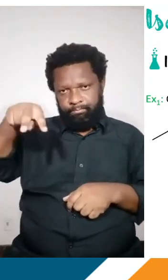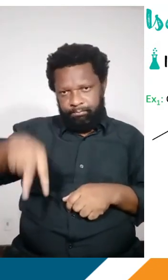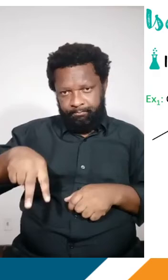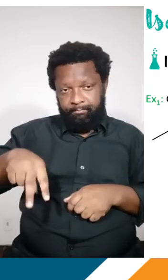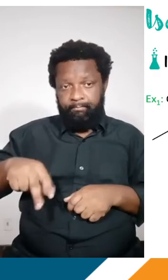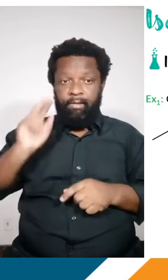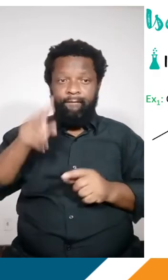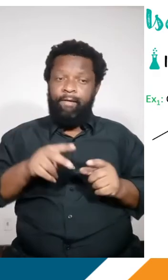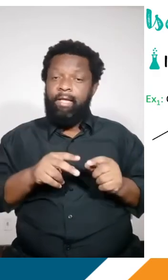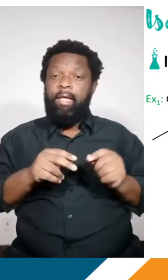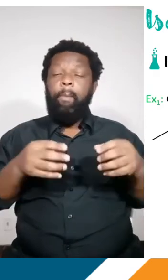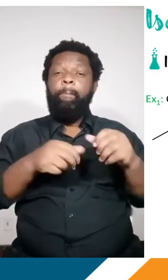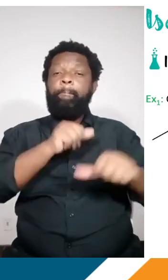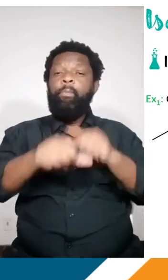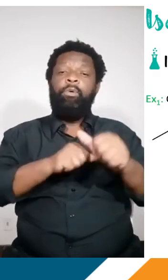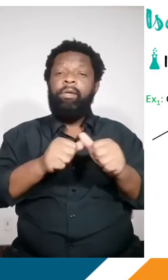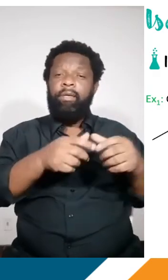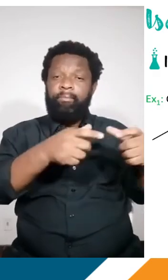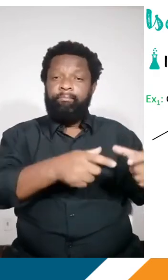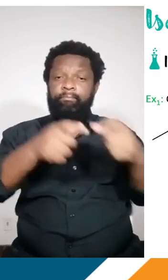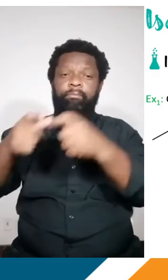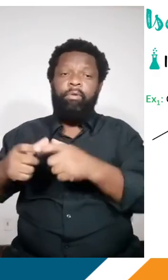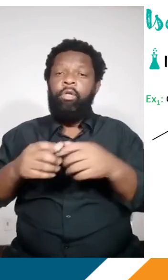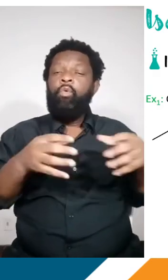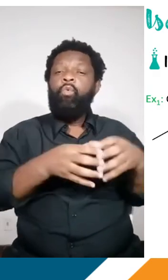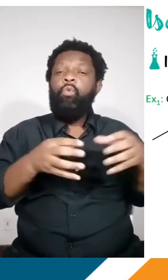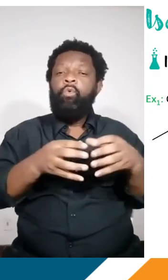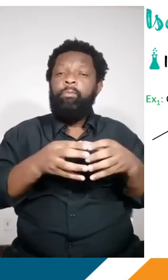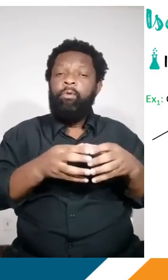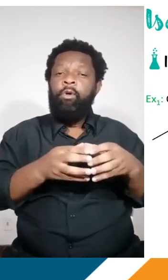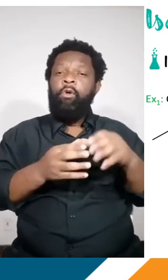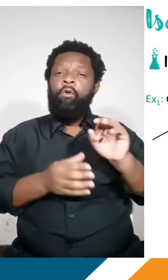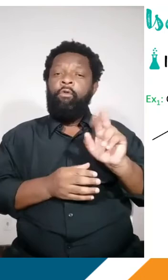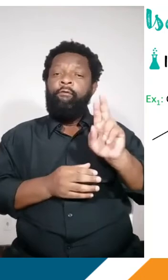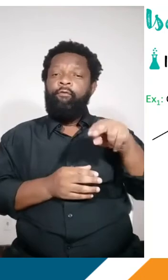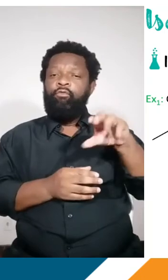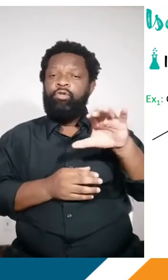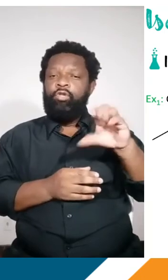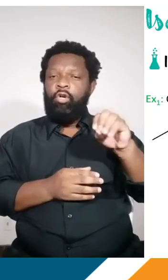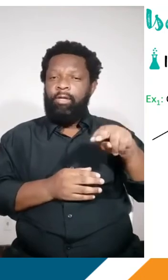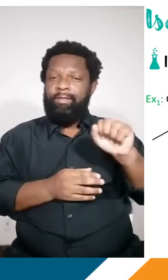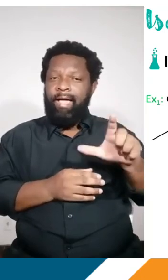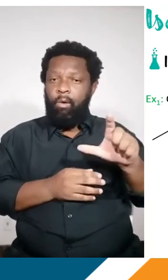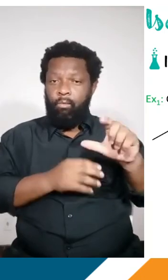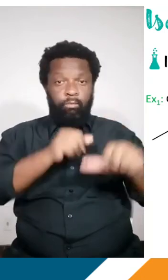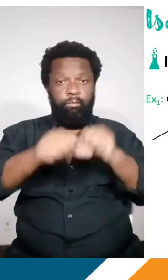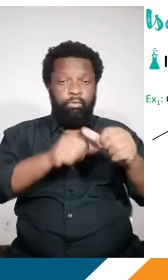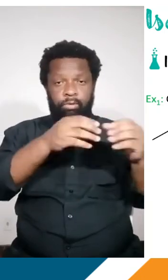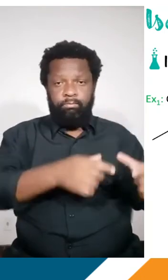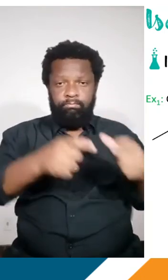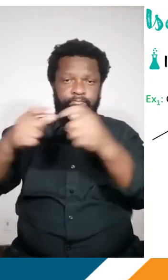está mudando a posição do grupo funcional. Esse grupo funcional característico da função álcool, né,